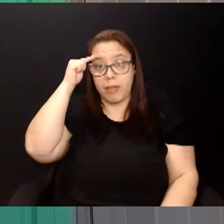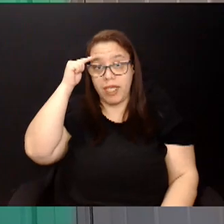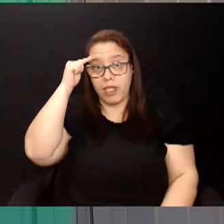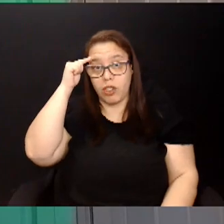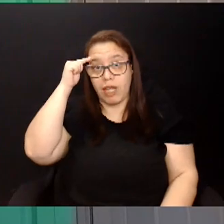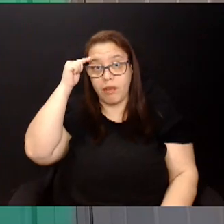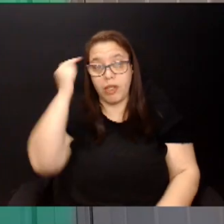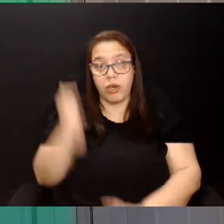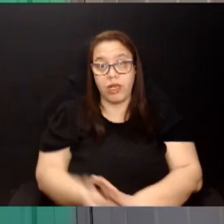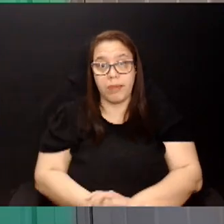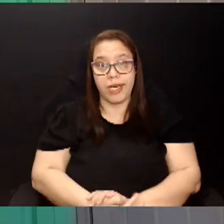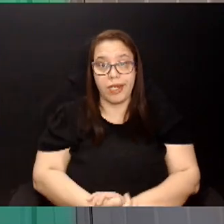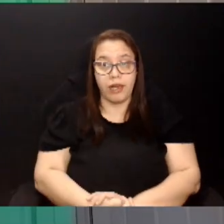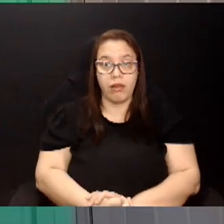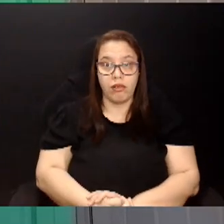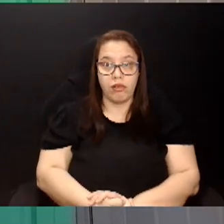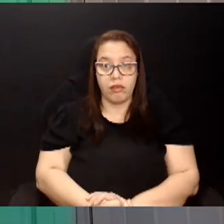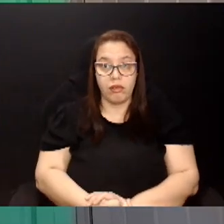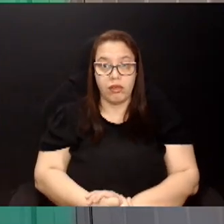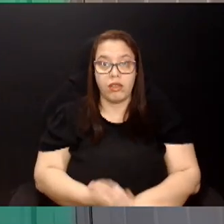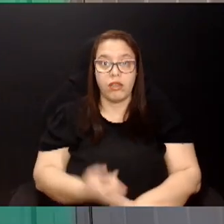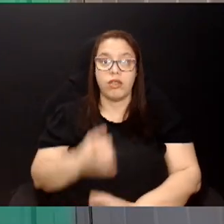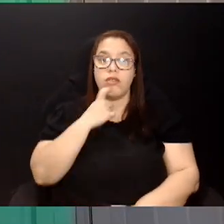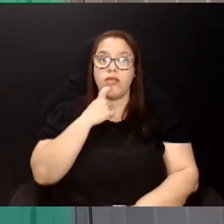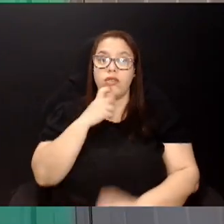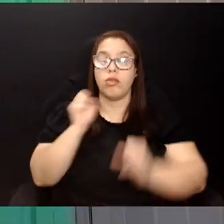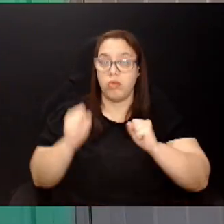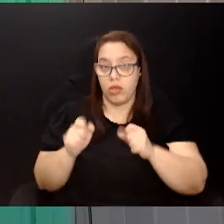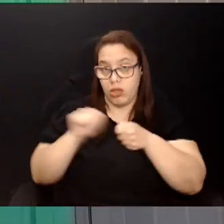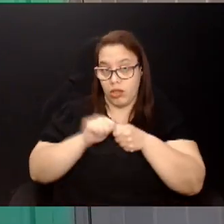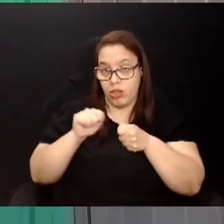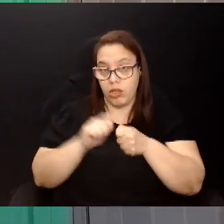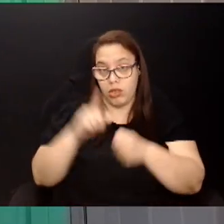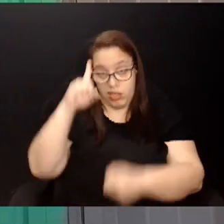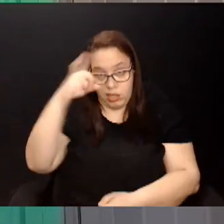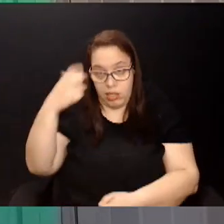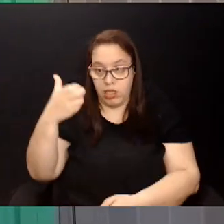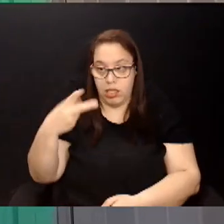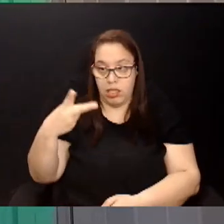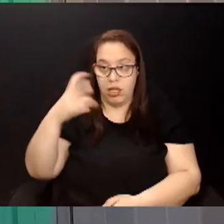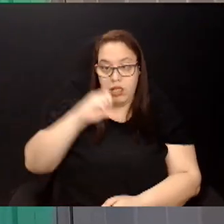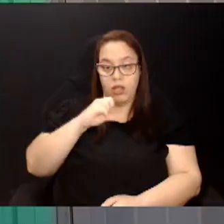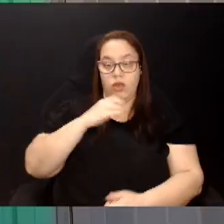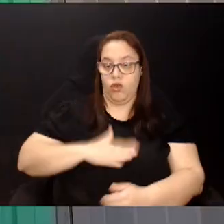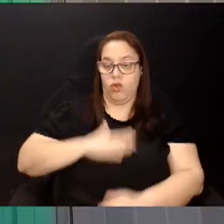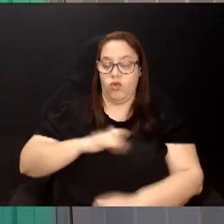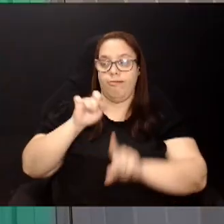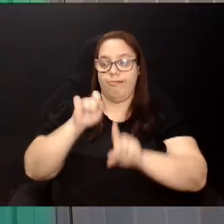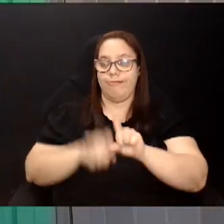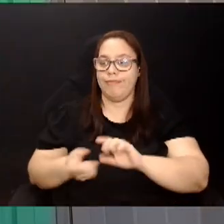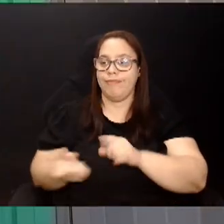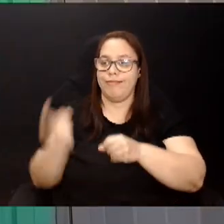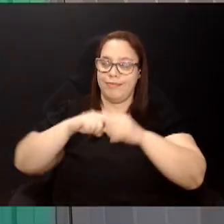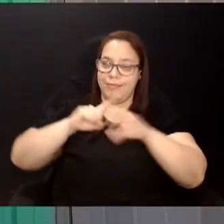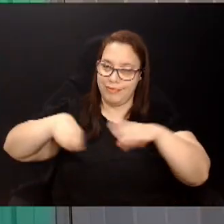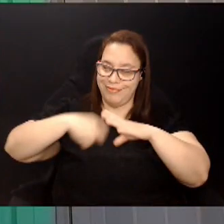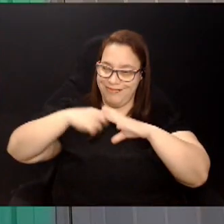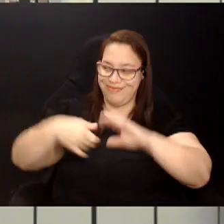do município de Campinas podem ser realizadas até o dia 29 de agosto. Volto com você aí no estúdio.